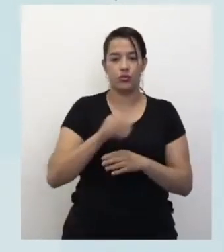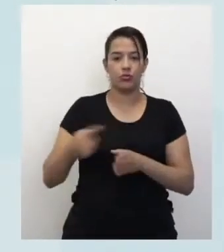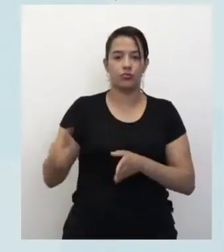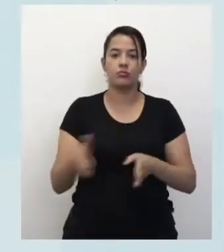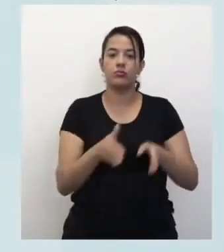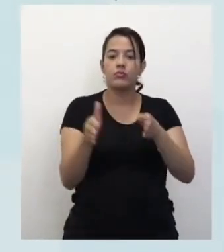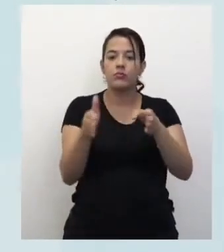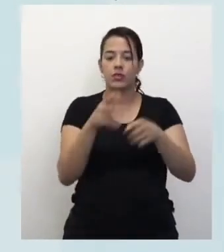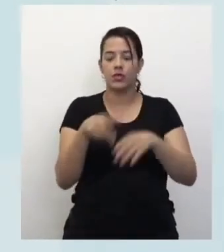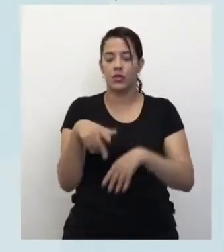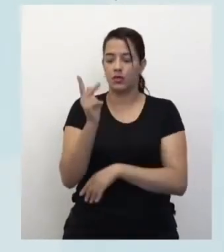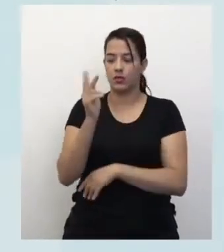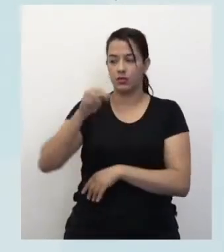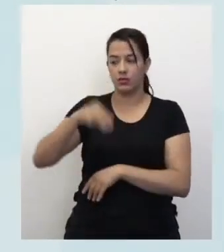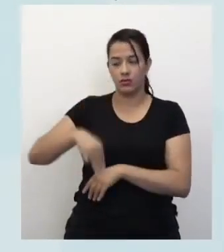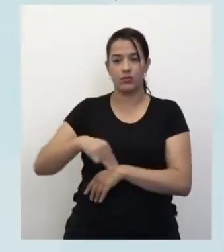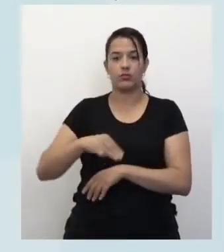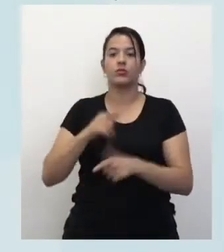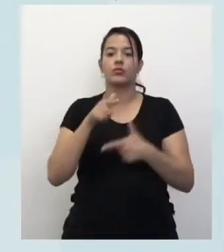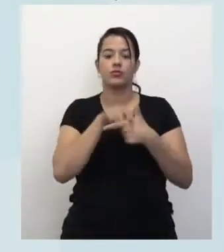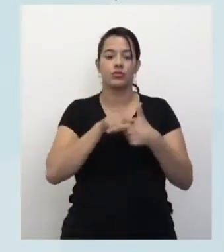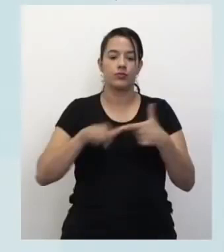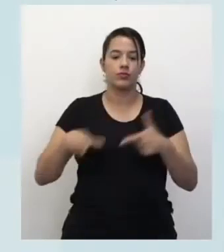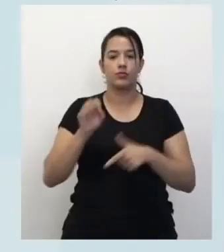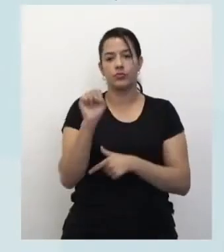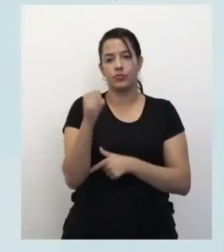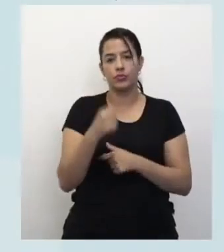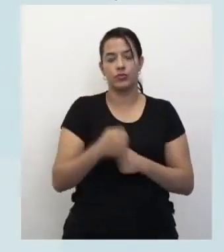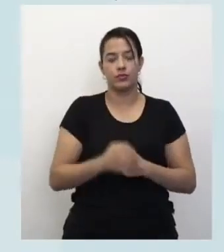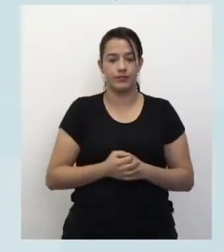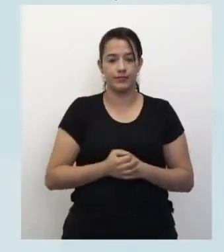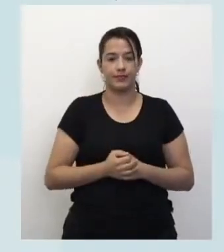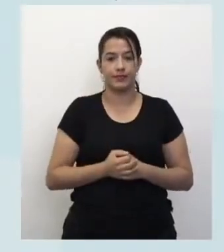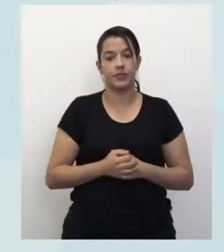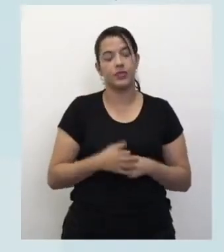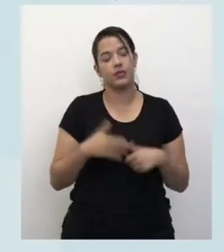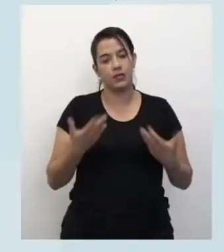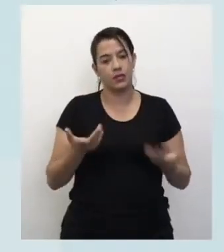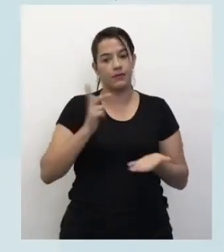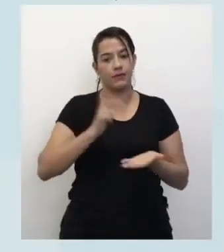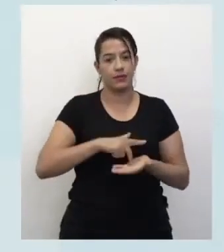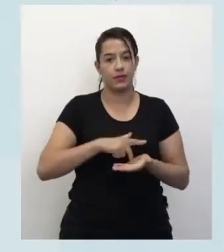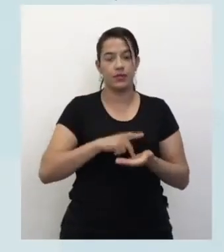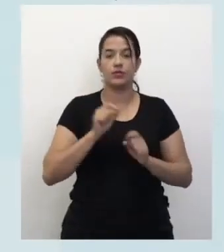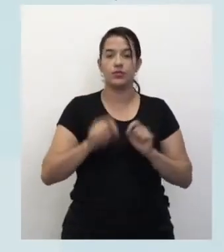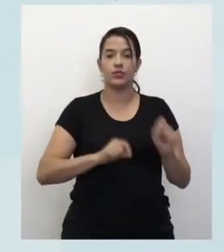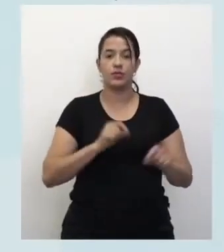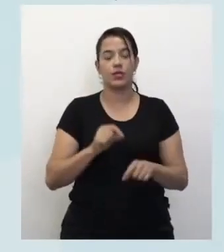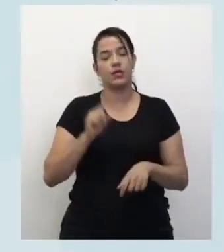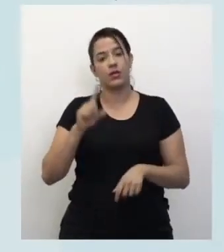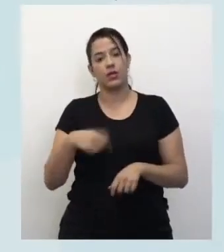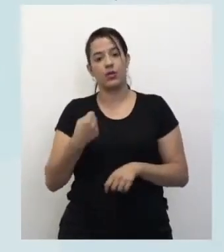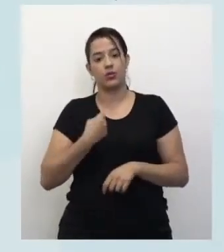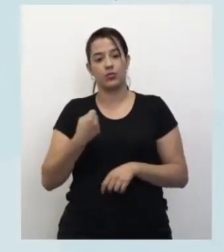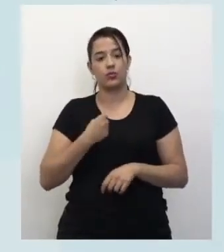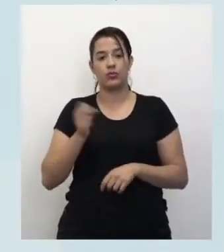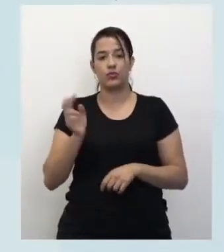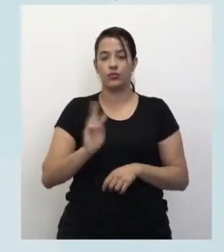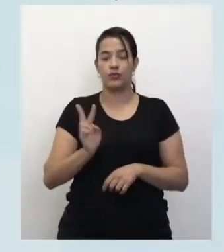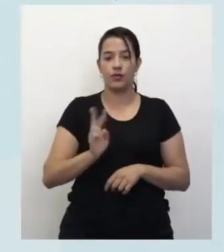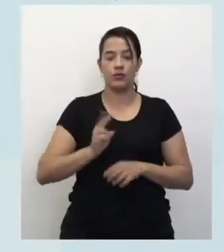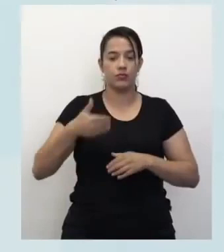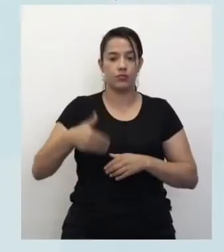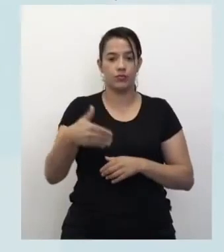percorreu em quilômetros, tá, ok? Dividido por 8, tá? Que na realidade, o que é? É o valor constante, como a gente